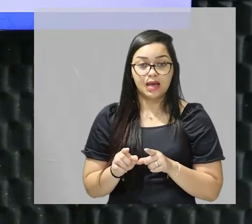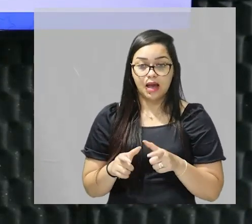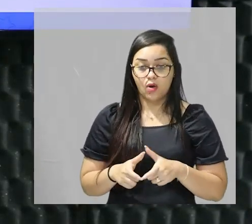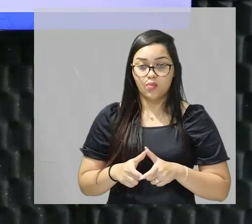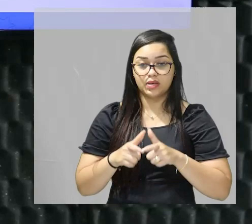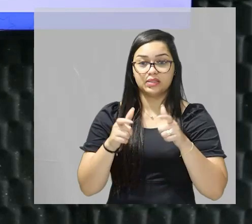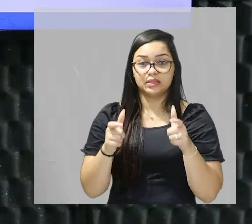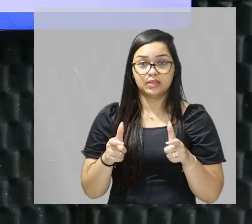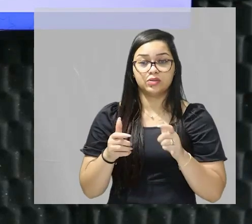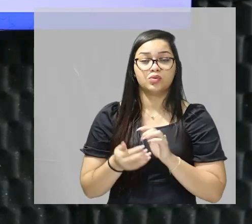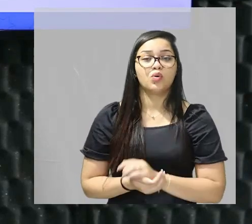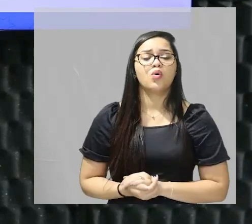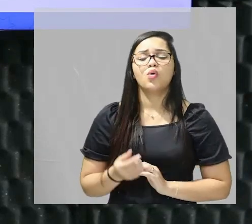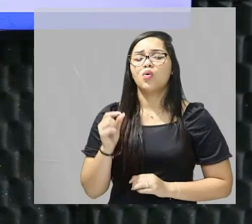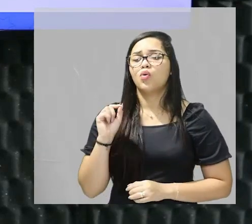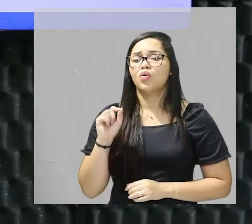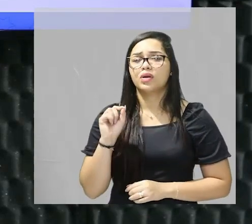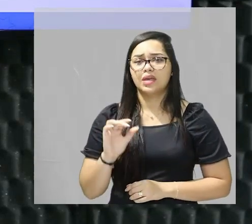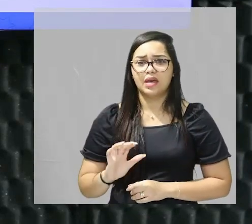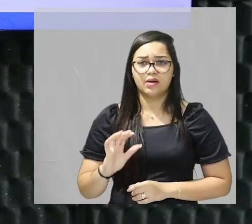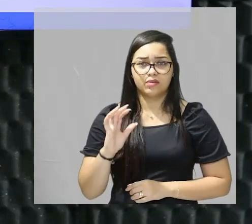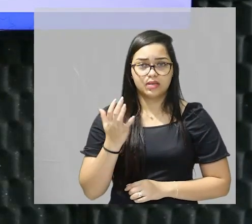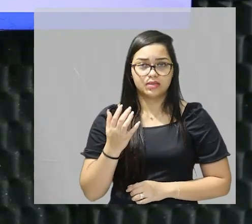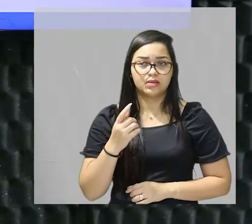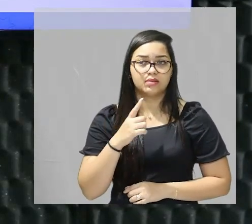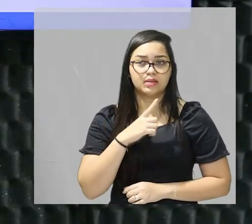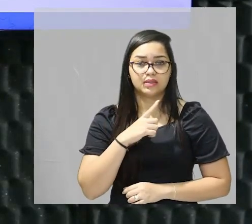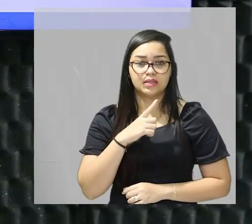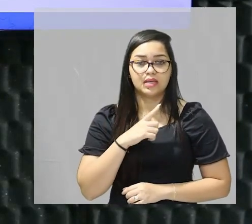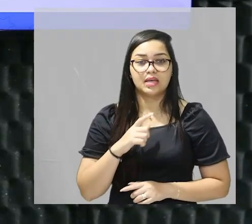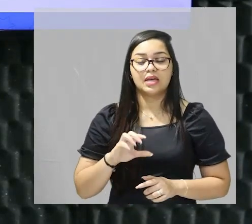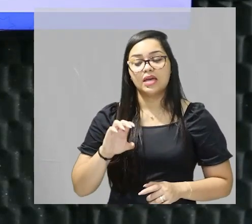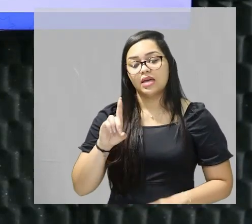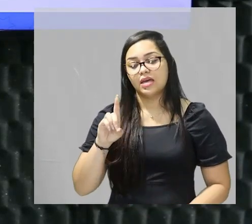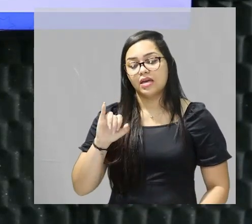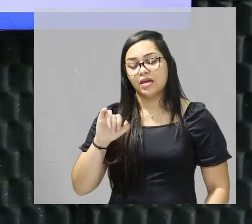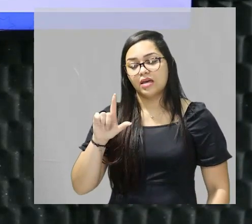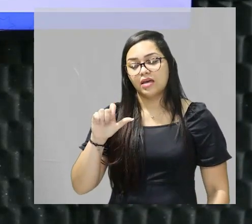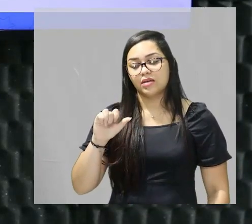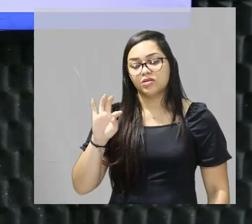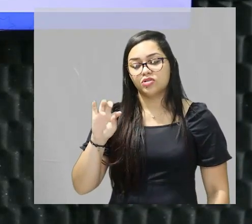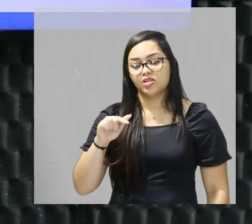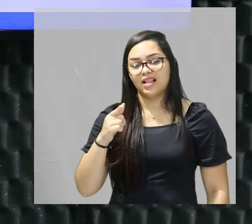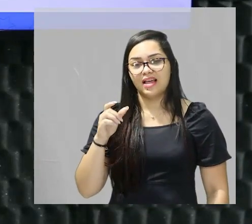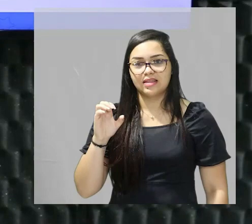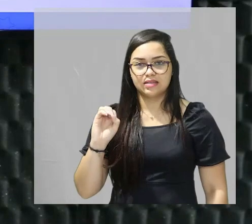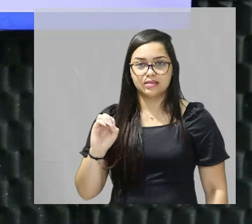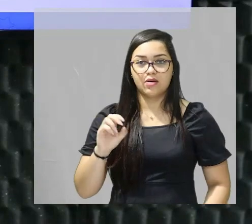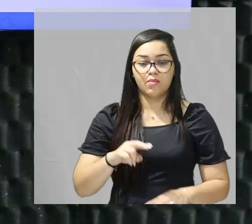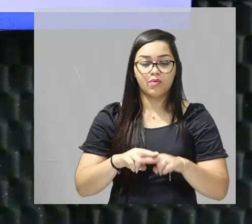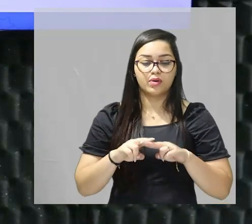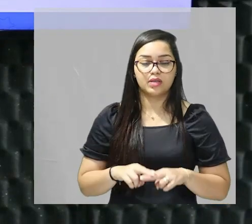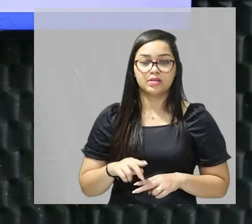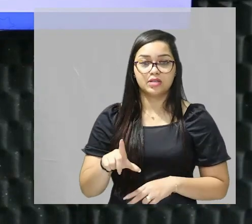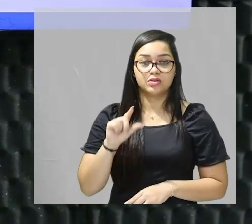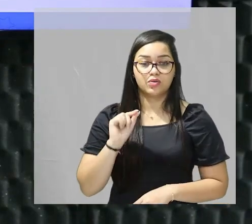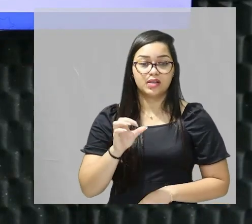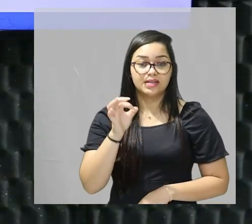Turminha, o que está acontecendo aqui é uma dilatação. Show de bola? Por isso a alternativa